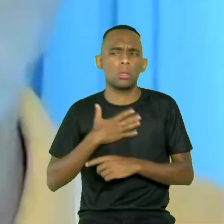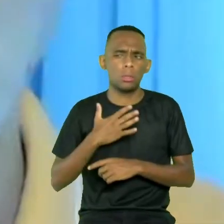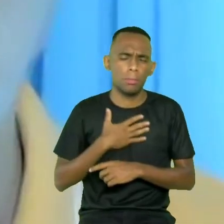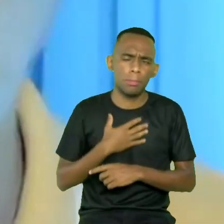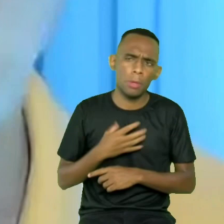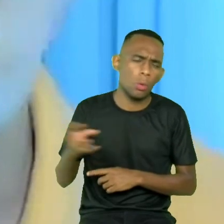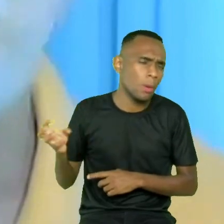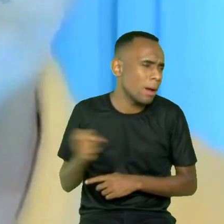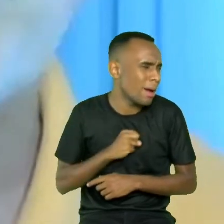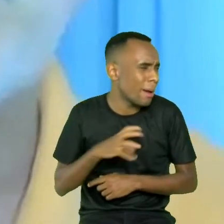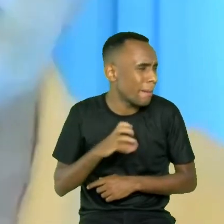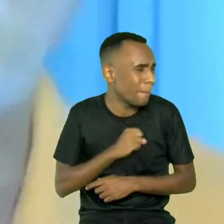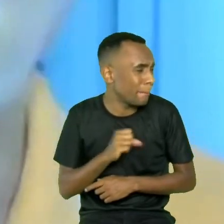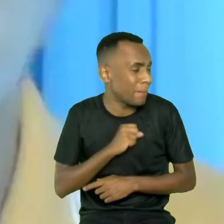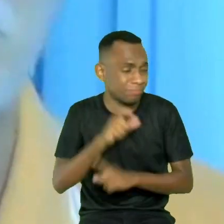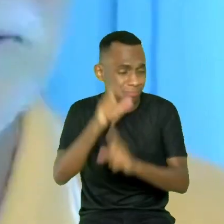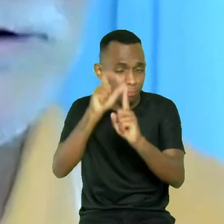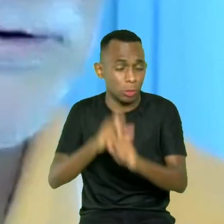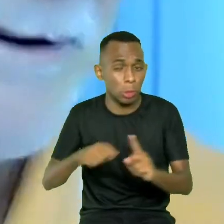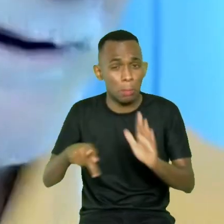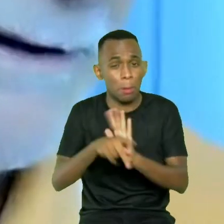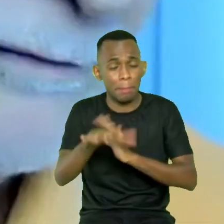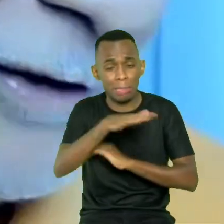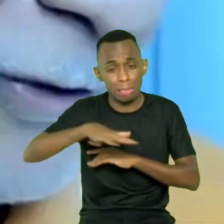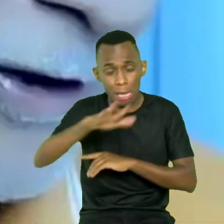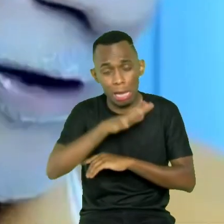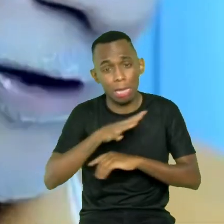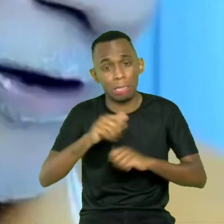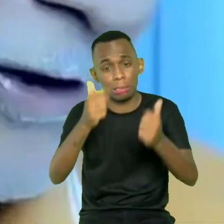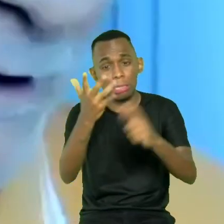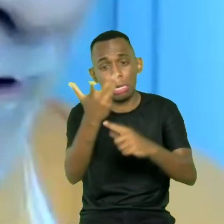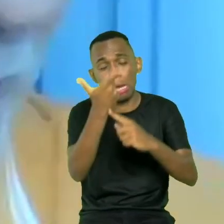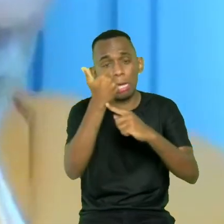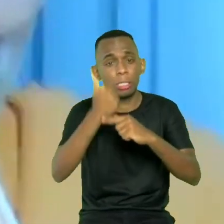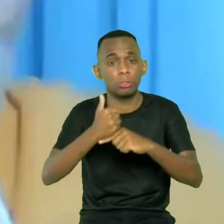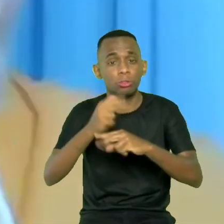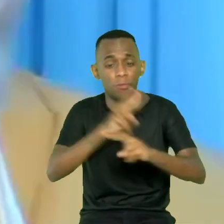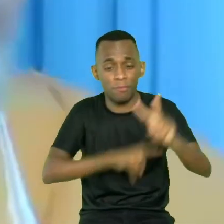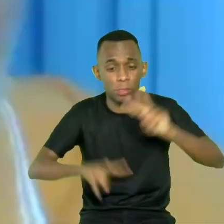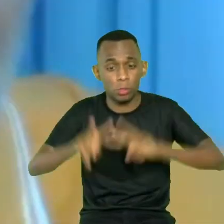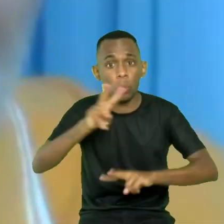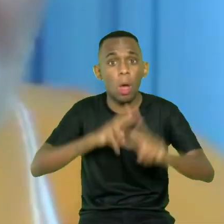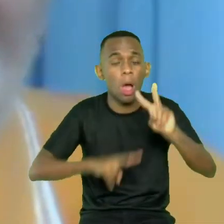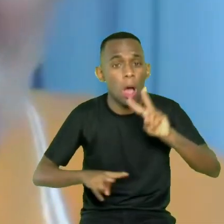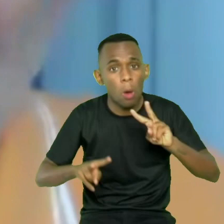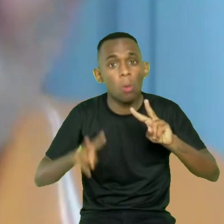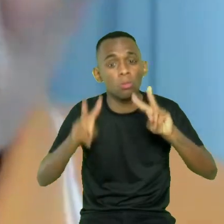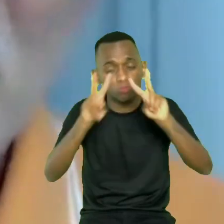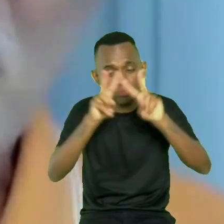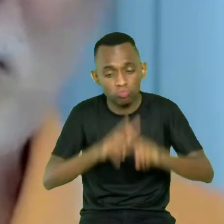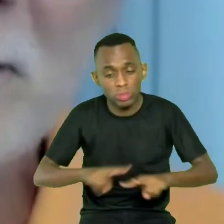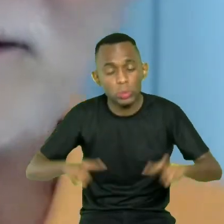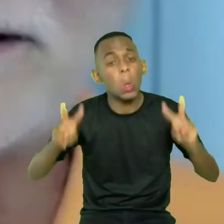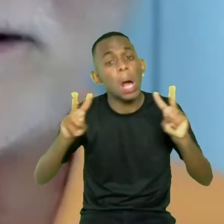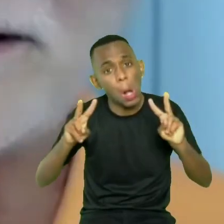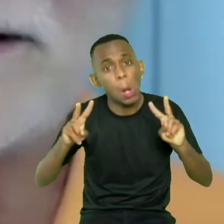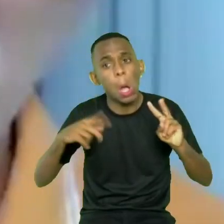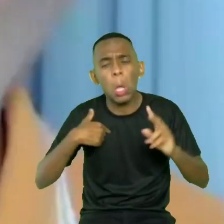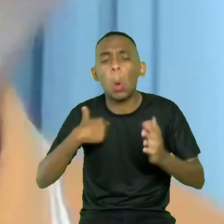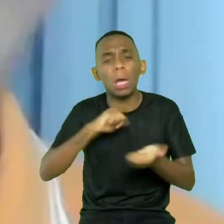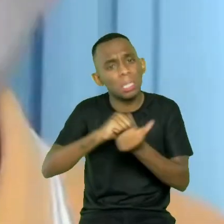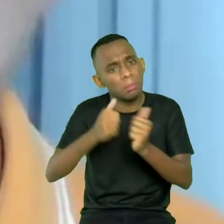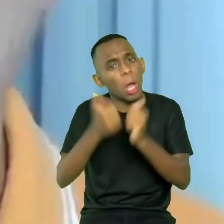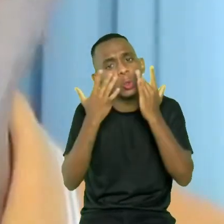artes visuais. Eu interpretando Van Gogh. E tem um Que detalhe maravilha! interessante. E um detalhe interessante